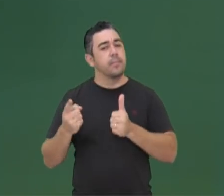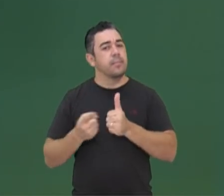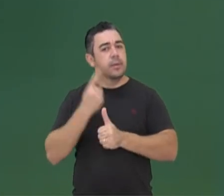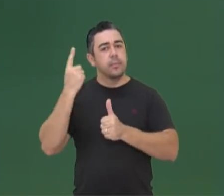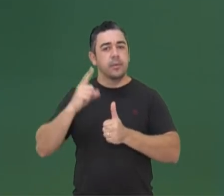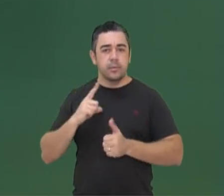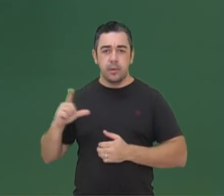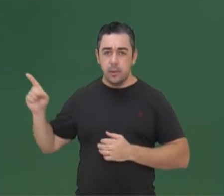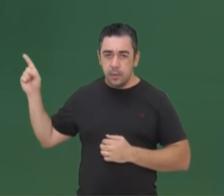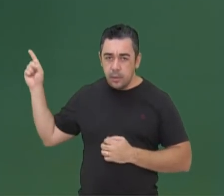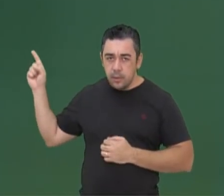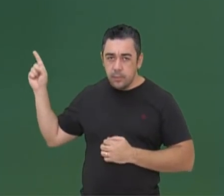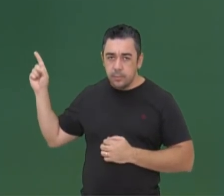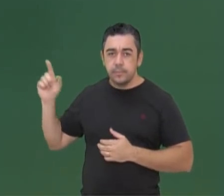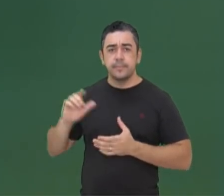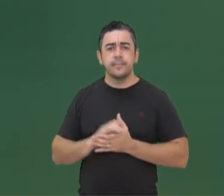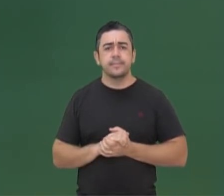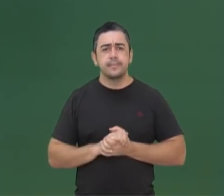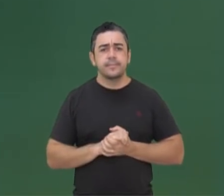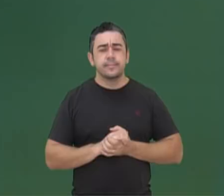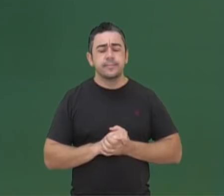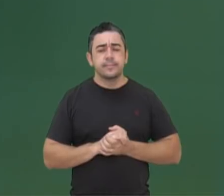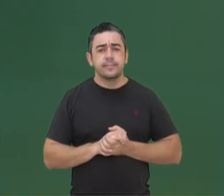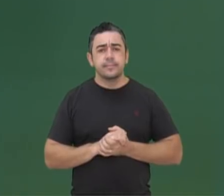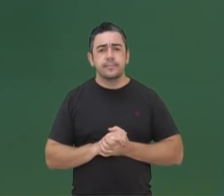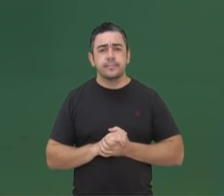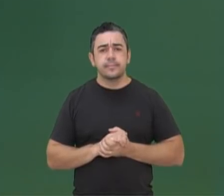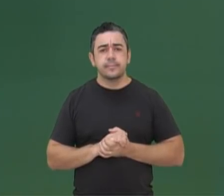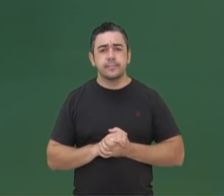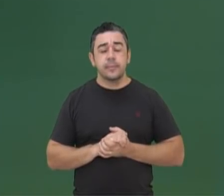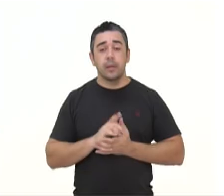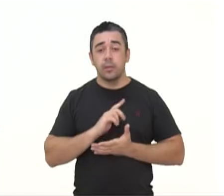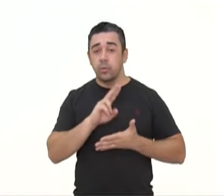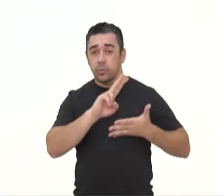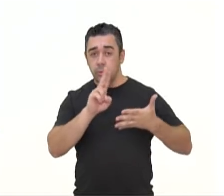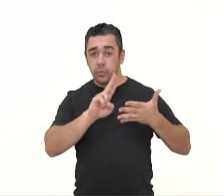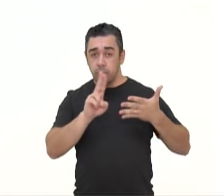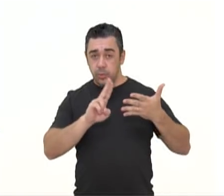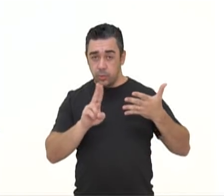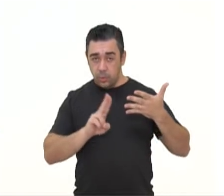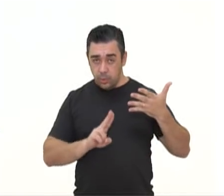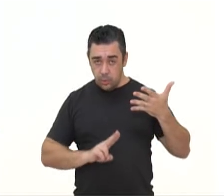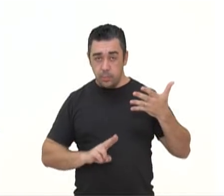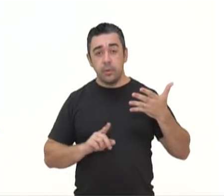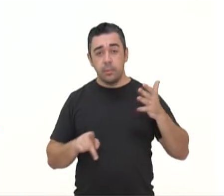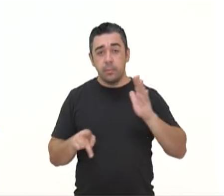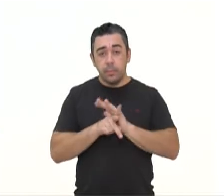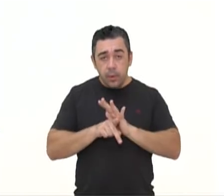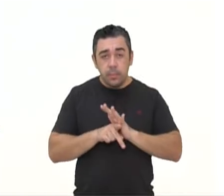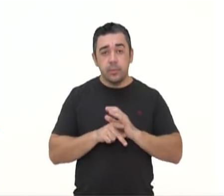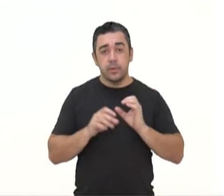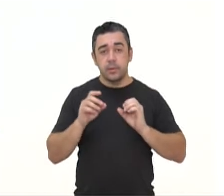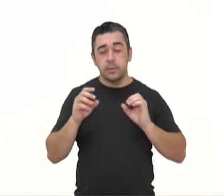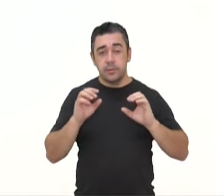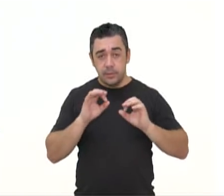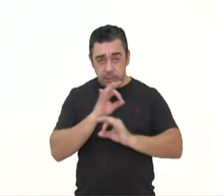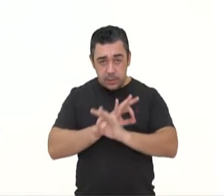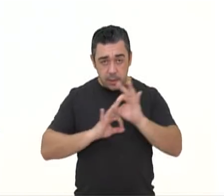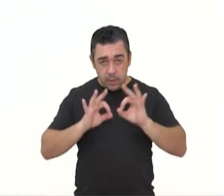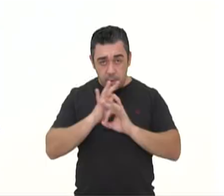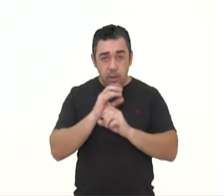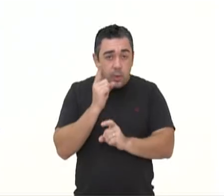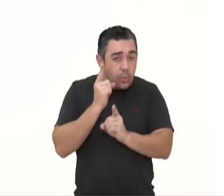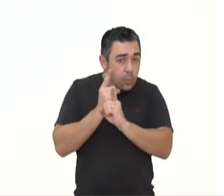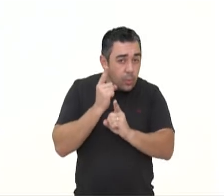atividade daquela aula. Então a atividade era assim, nomeie os componentes básicos das células, localizando-os